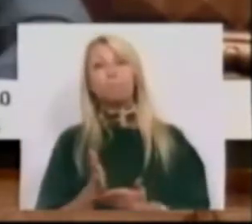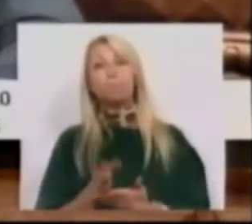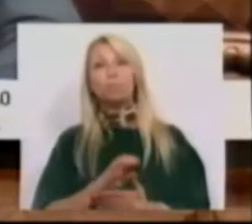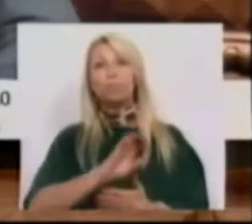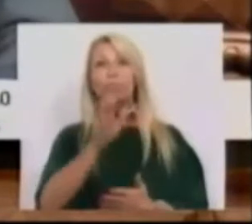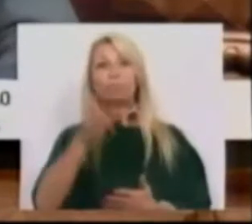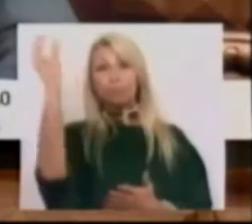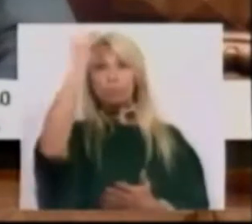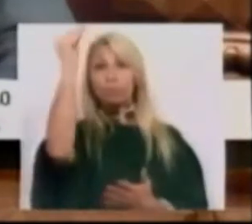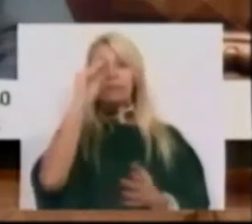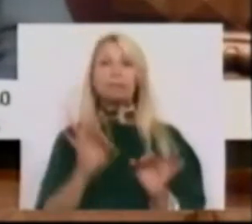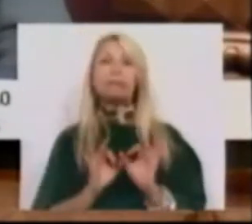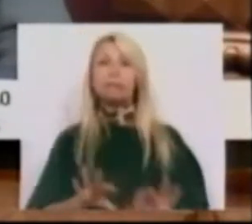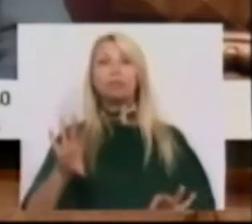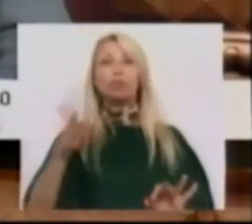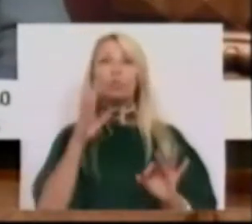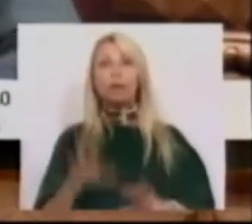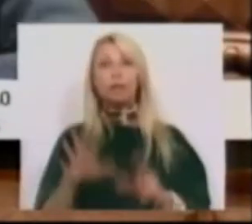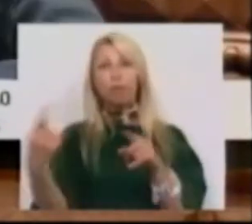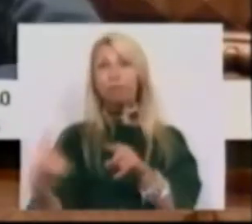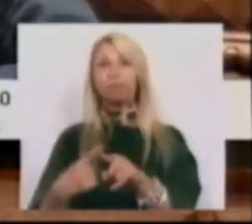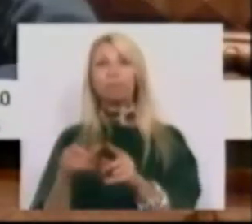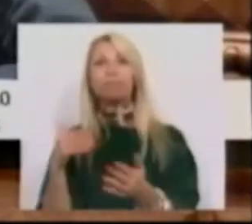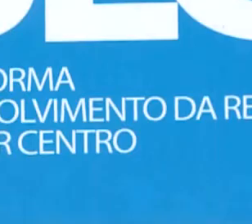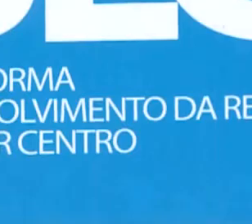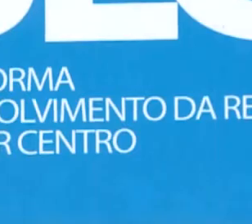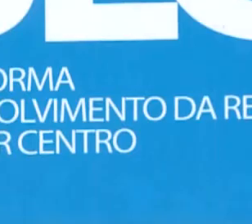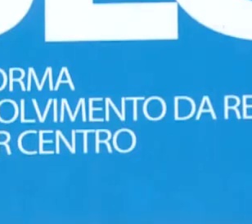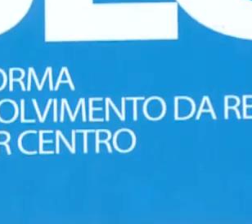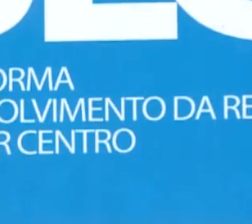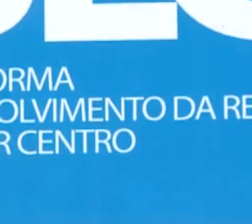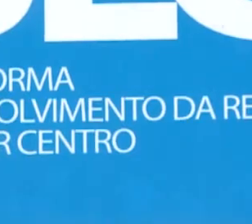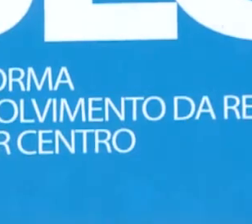regiões do interior como espaços desenvolvidos e atrativos para a nossa população.